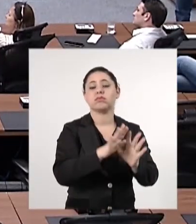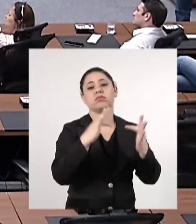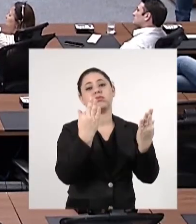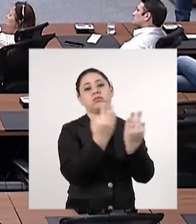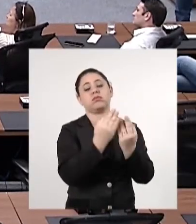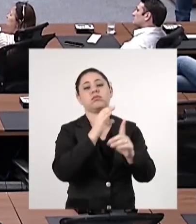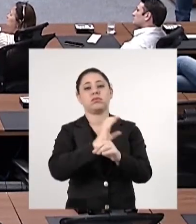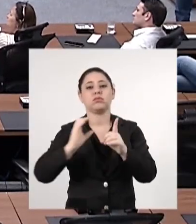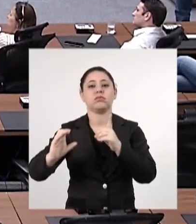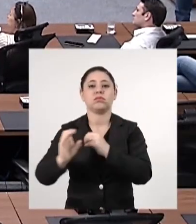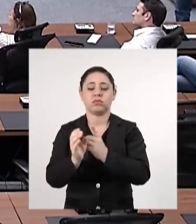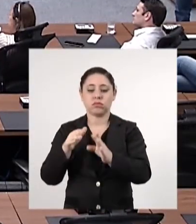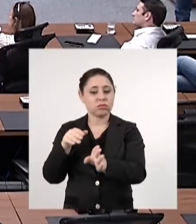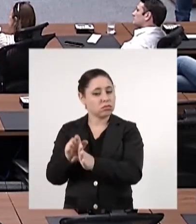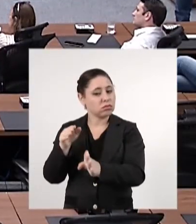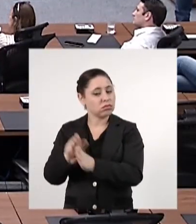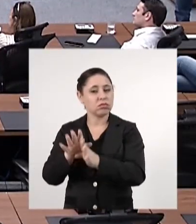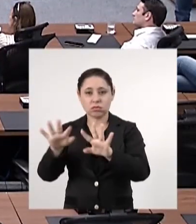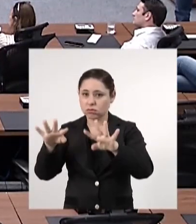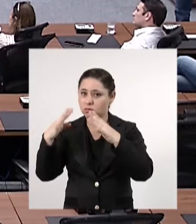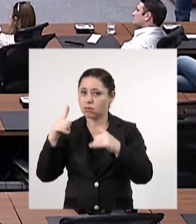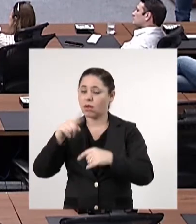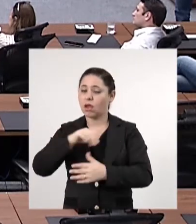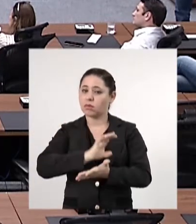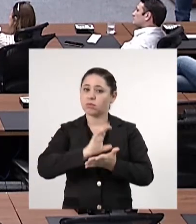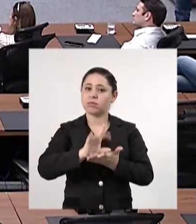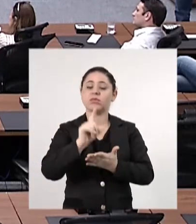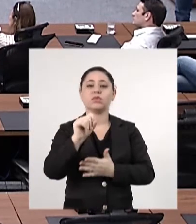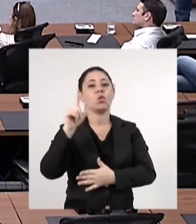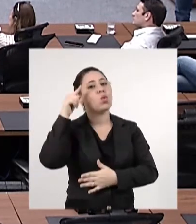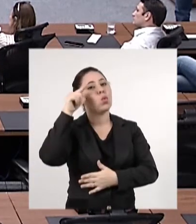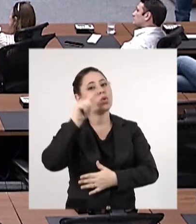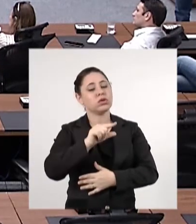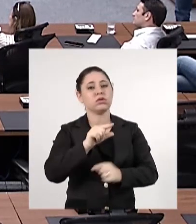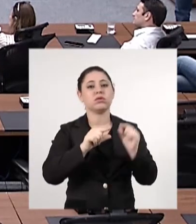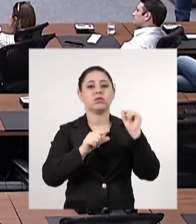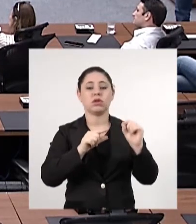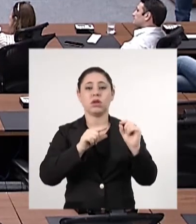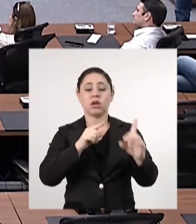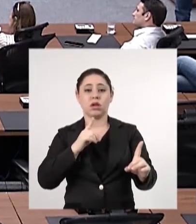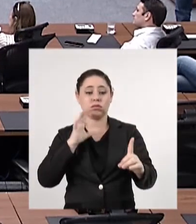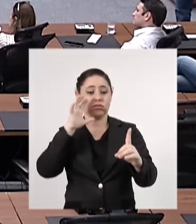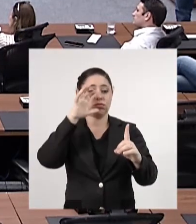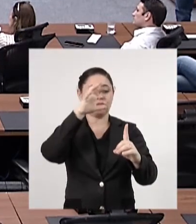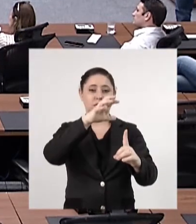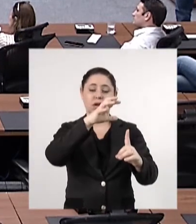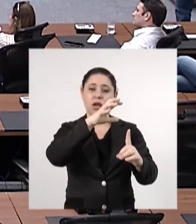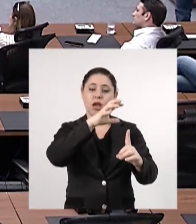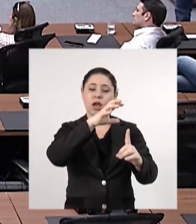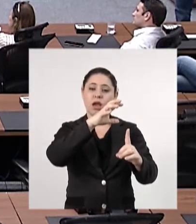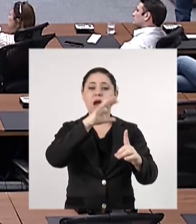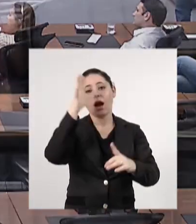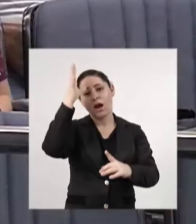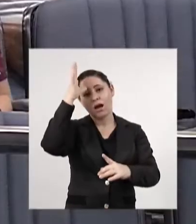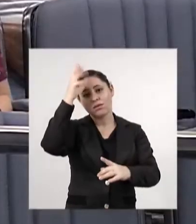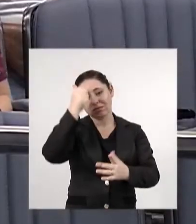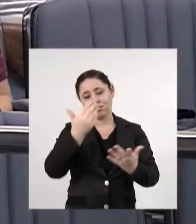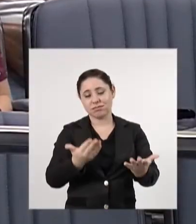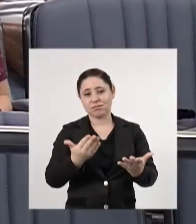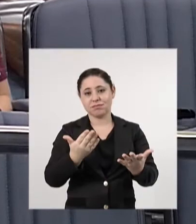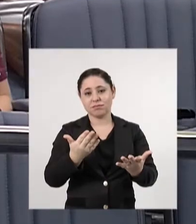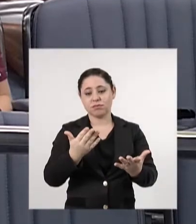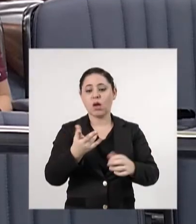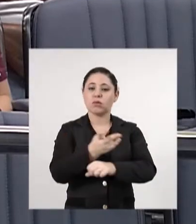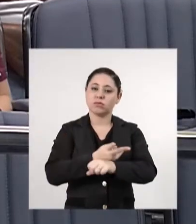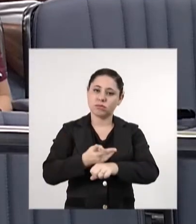comunitária. Então, a ideia desse novo financiamento é para isso, para que a gente consiga atingir esses atributos da atenção primária.